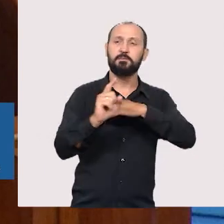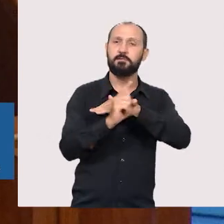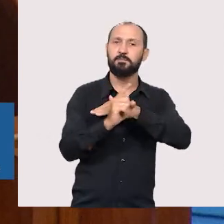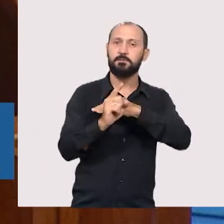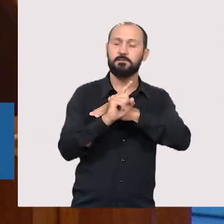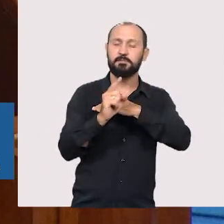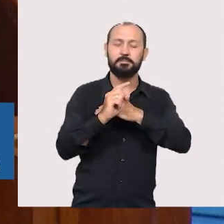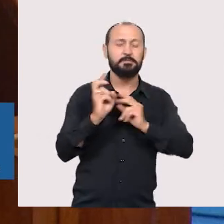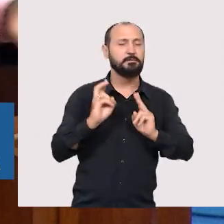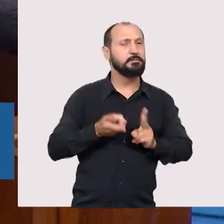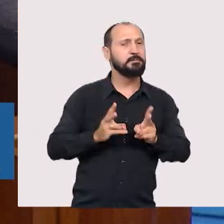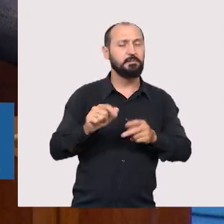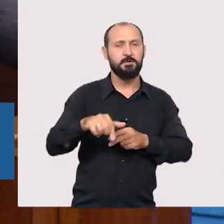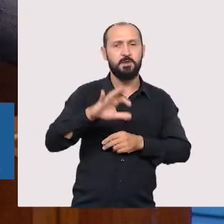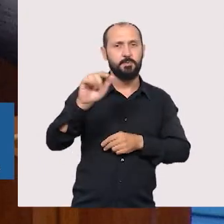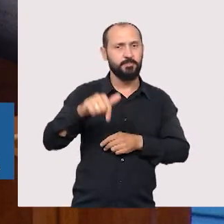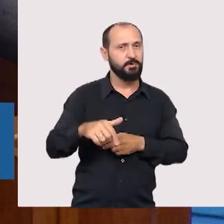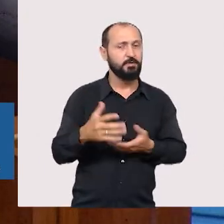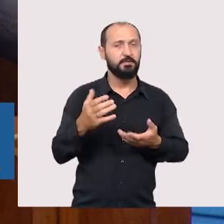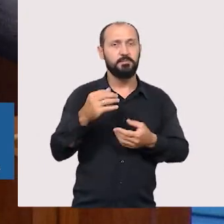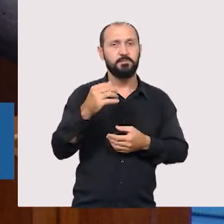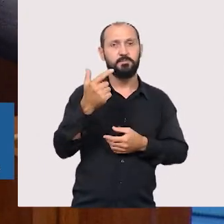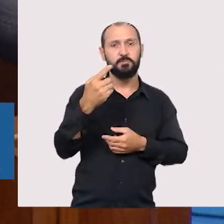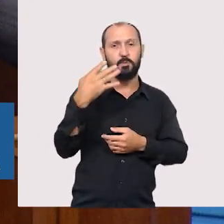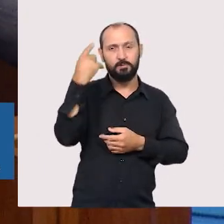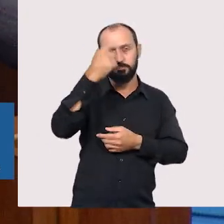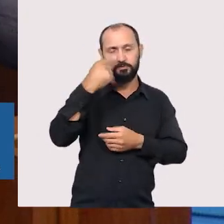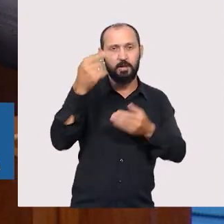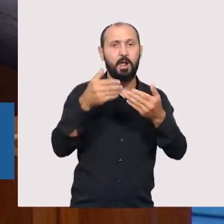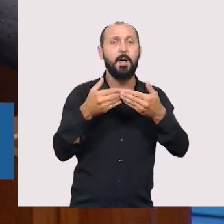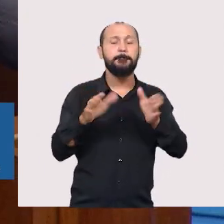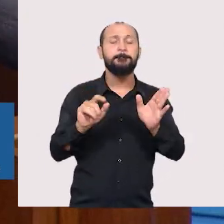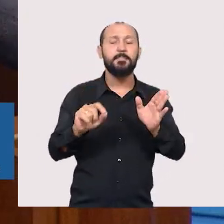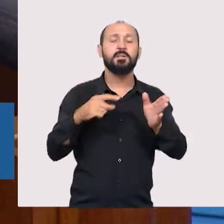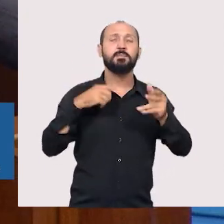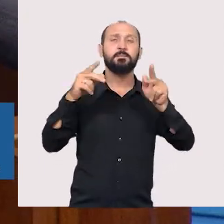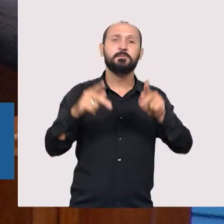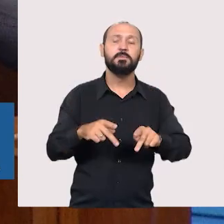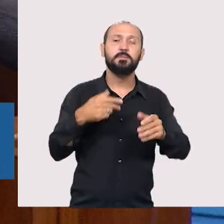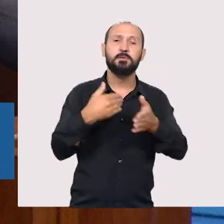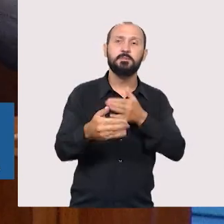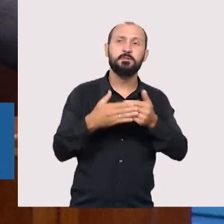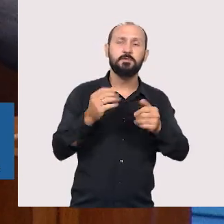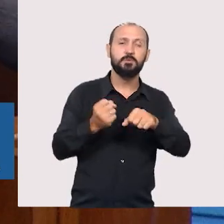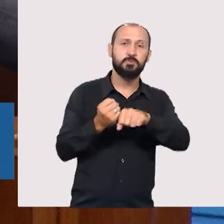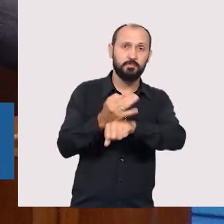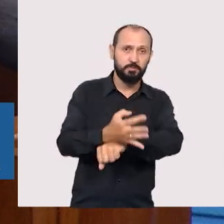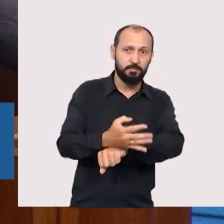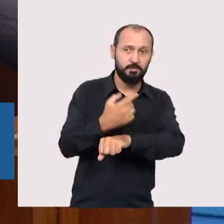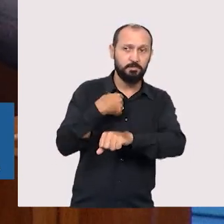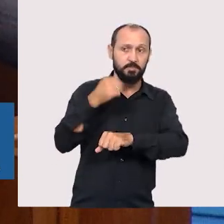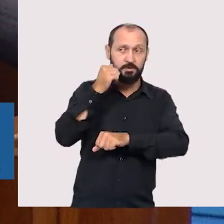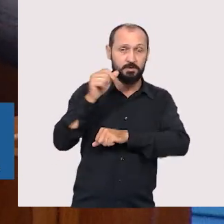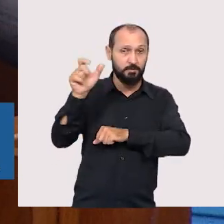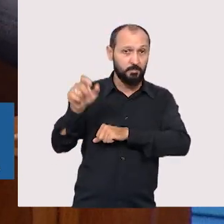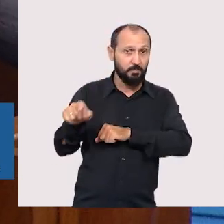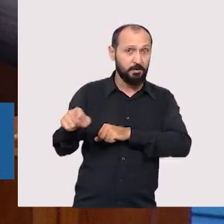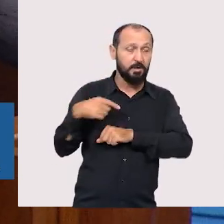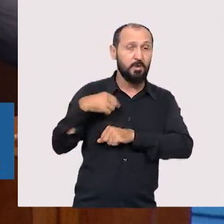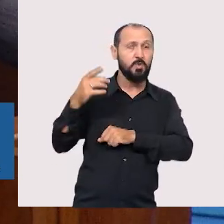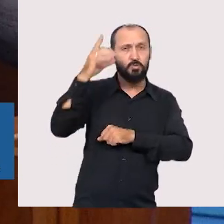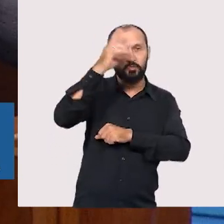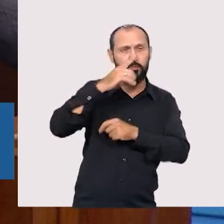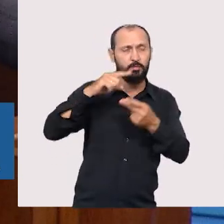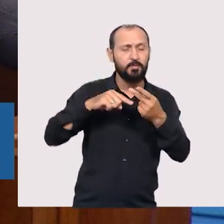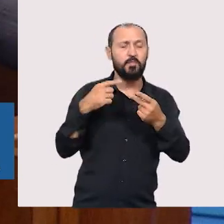O Conselho Tutelar, ele atende de forma ininterrupta em Campo Grande hoje, 24 horas à disposição da população, seja numa madrugada,